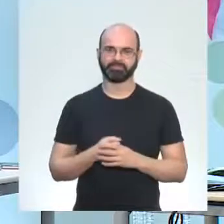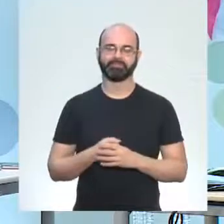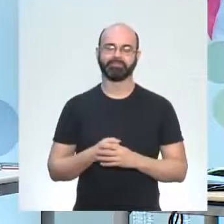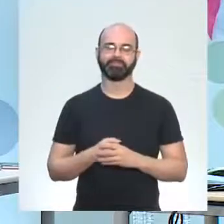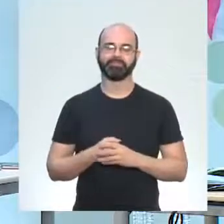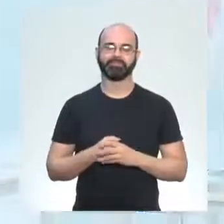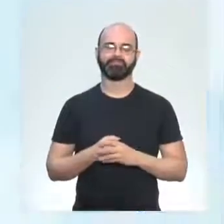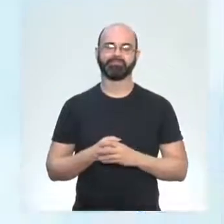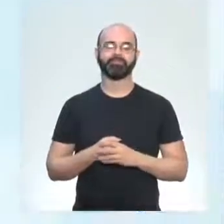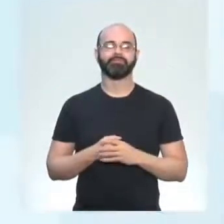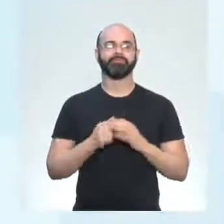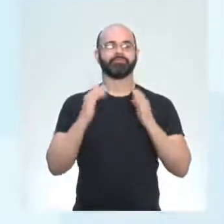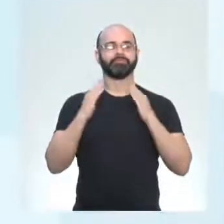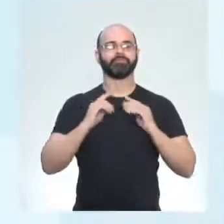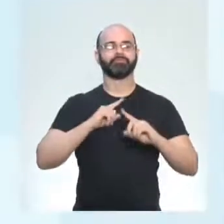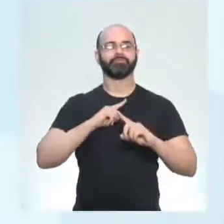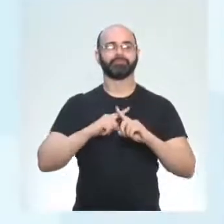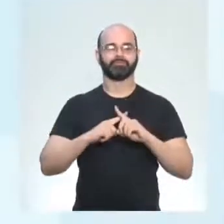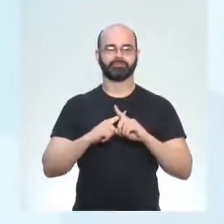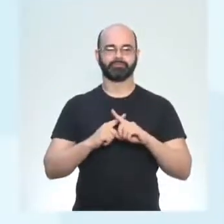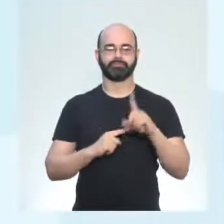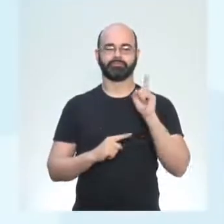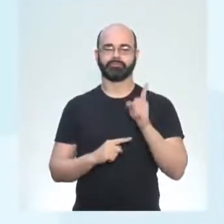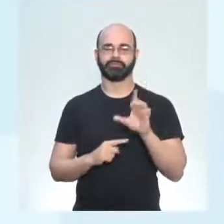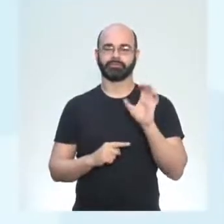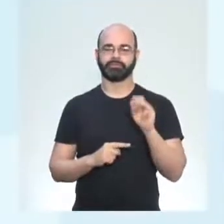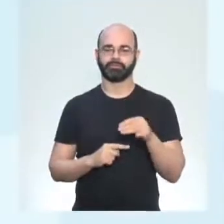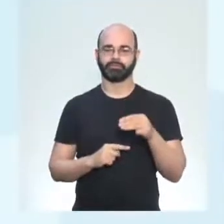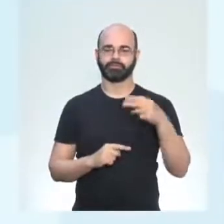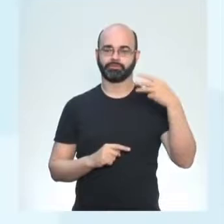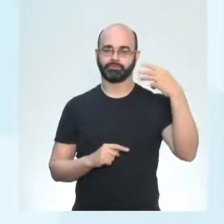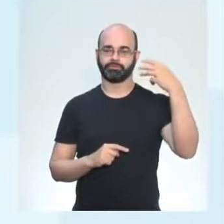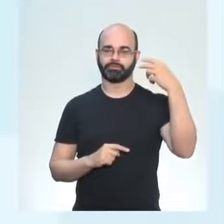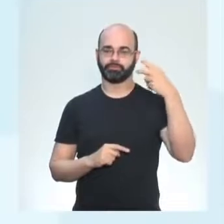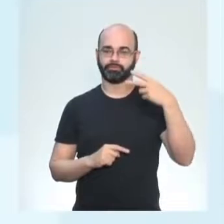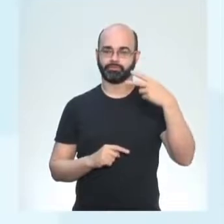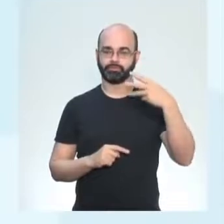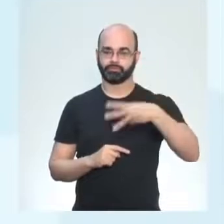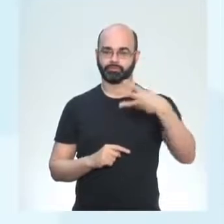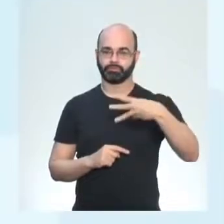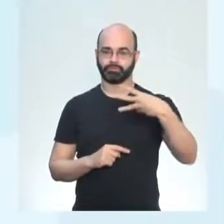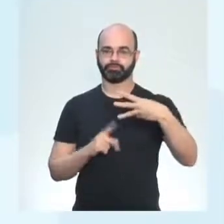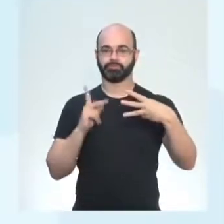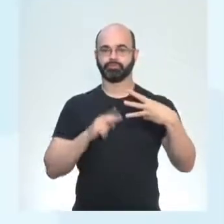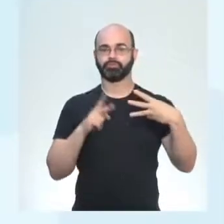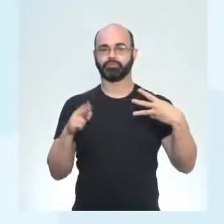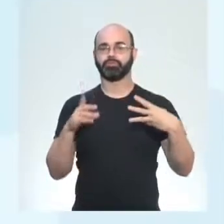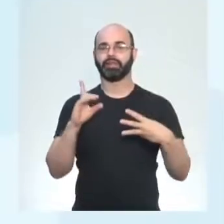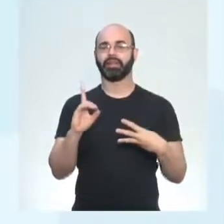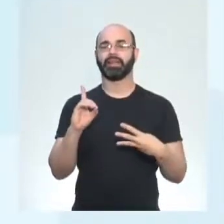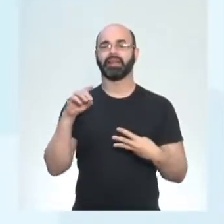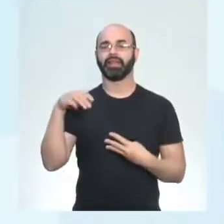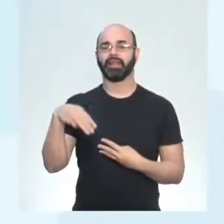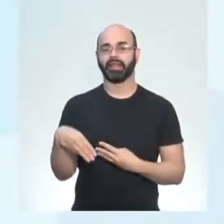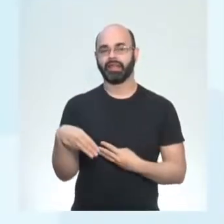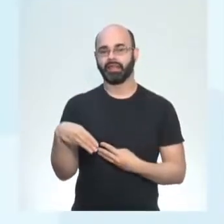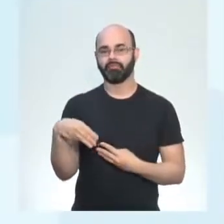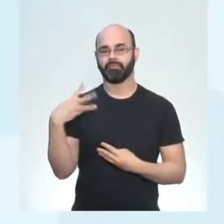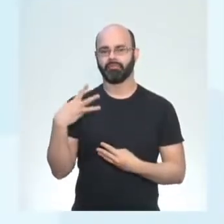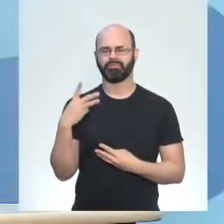multiplicar. Multipliquei 1000 centímetros cúbicos é igual a 1 decímetro cúbico. O que é um decímetro,